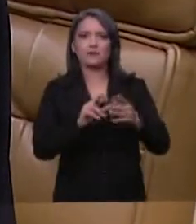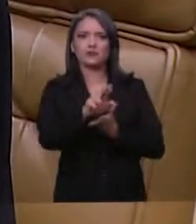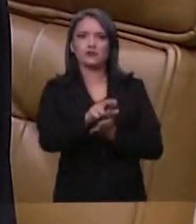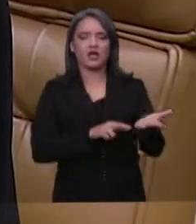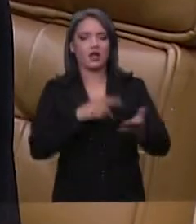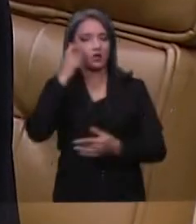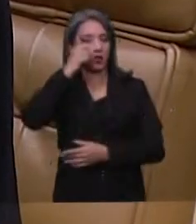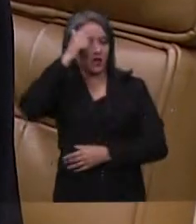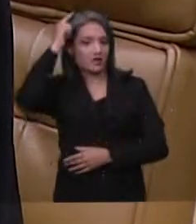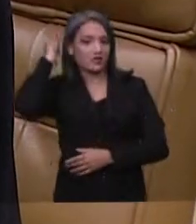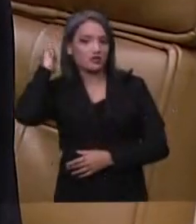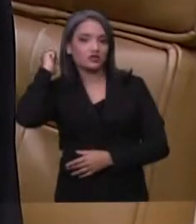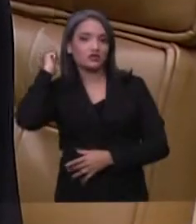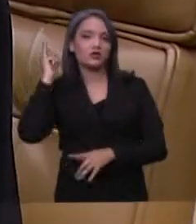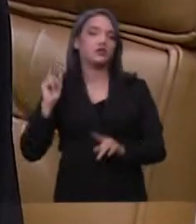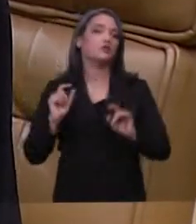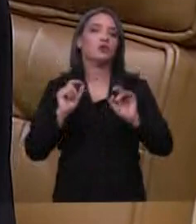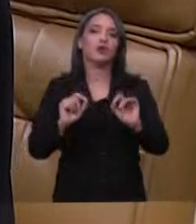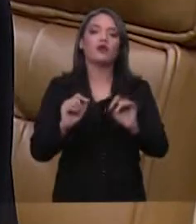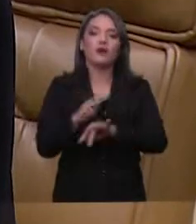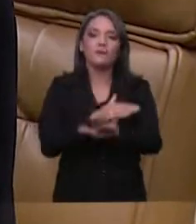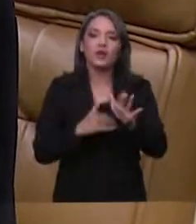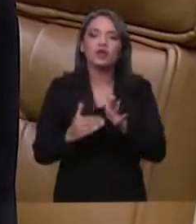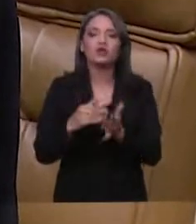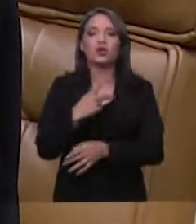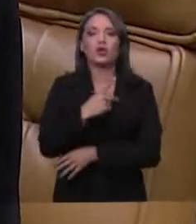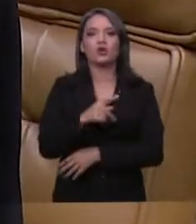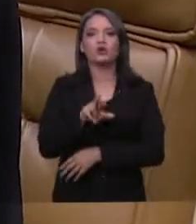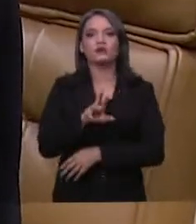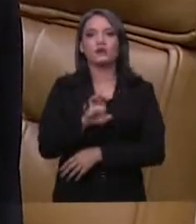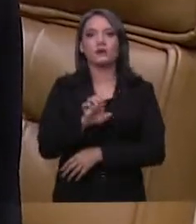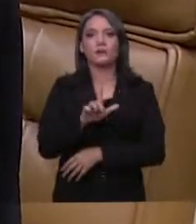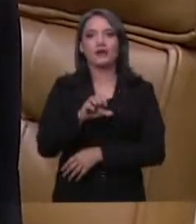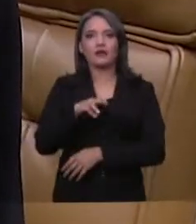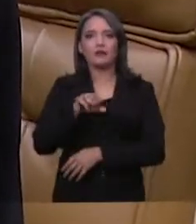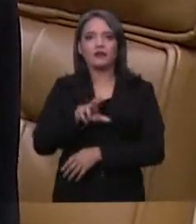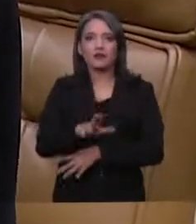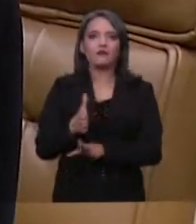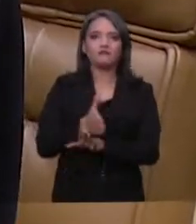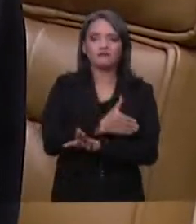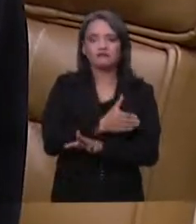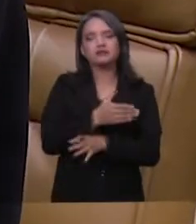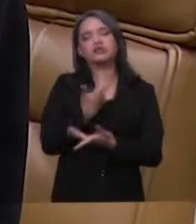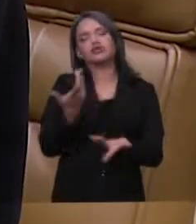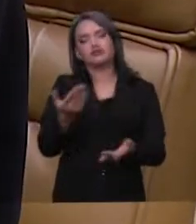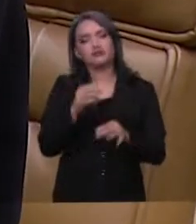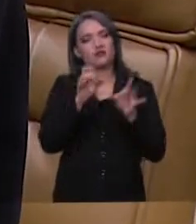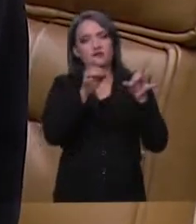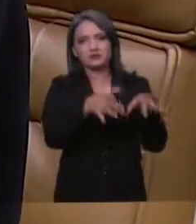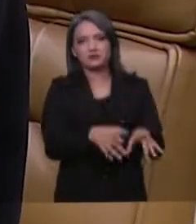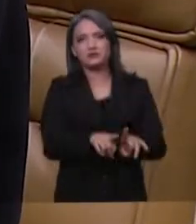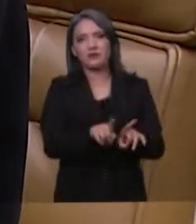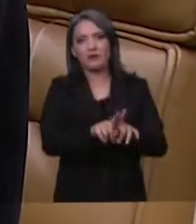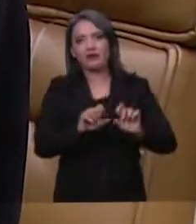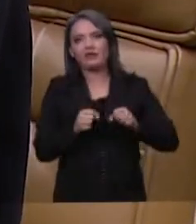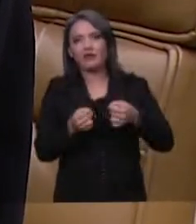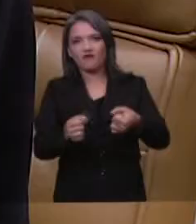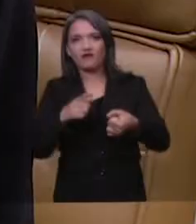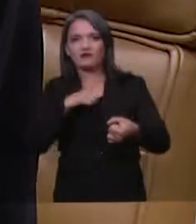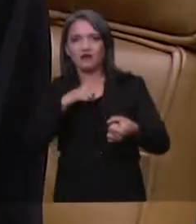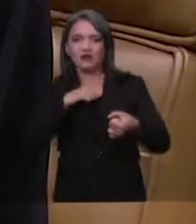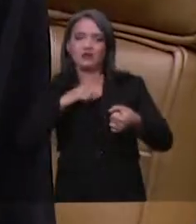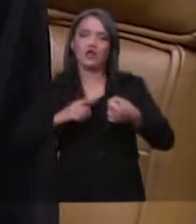Alexandre de Moraes para afastar todas as preliminares arguídas para a defesa técnica do acusado. Na imagem, nessa linha, reconheço de início